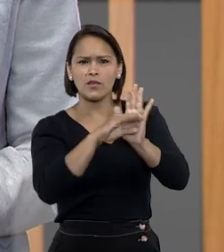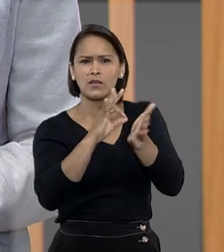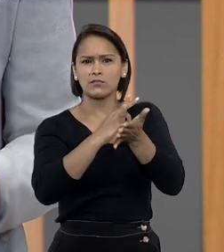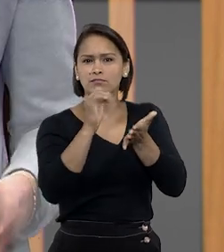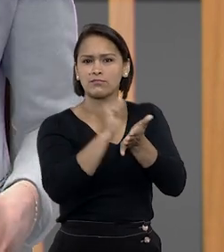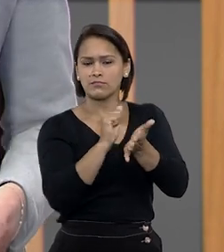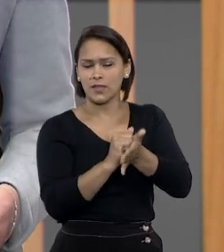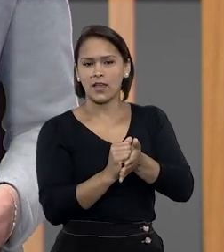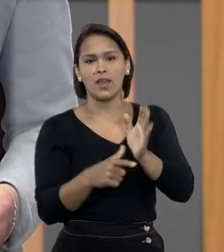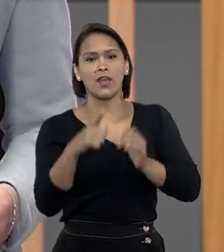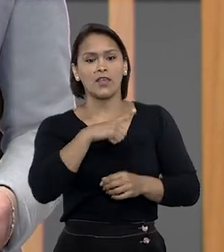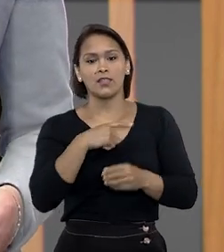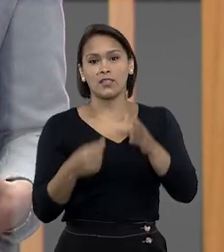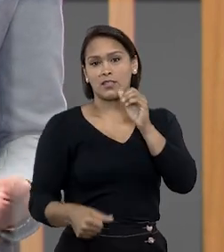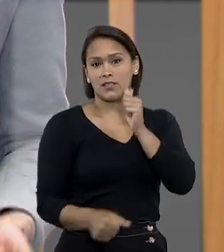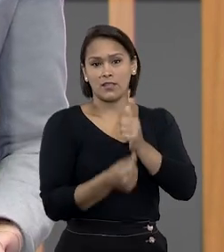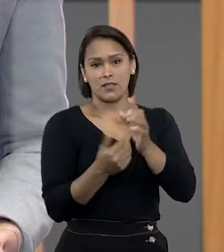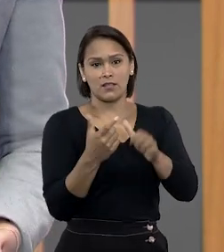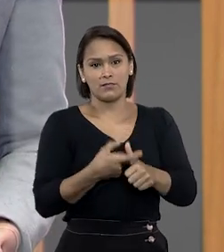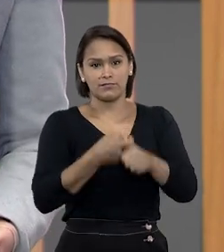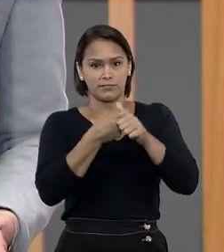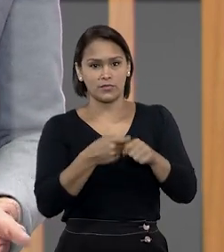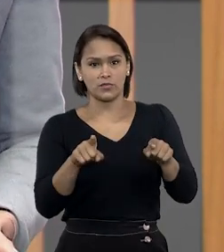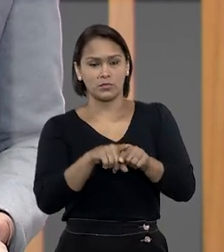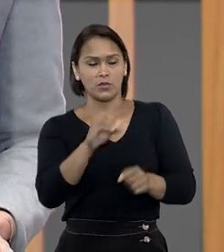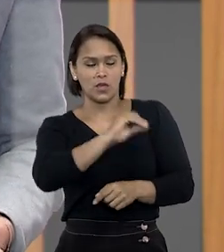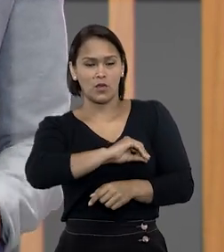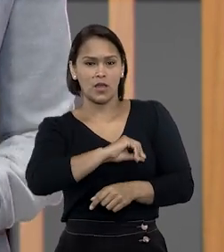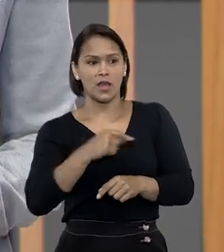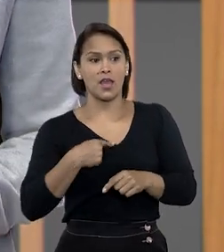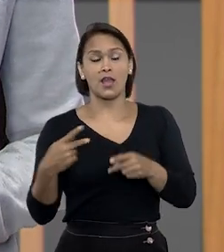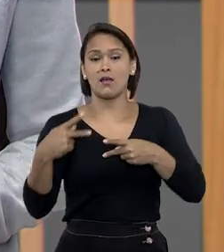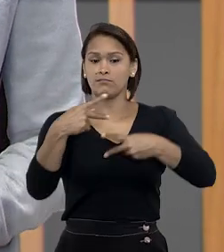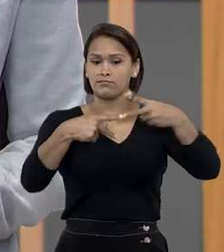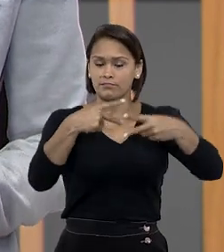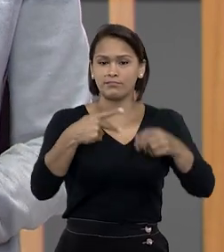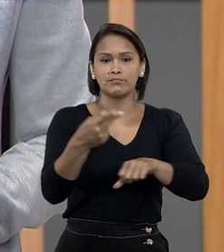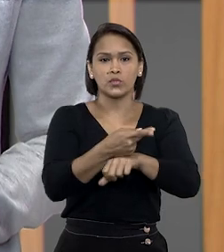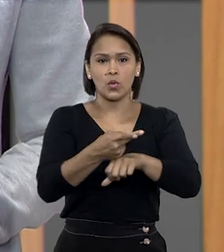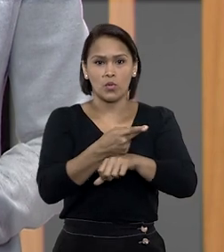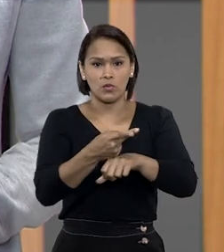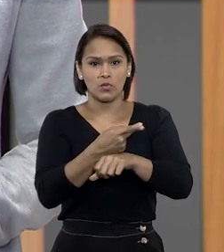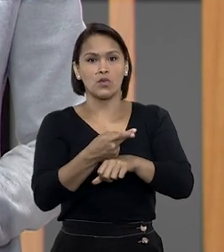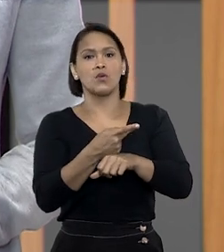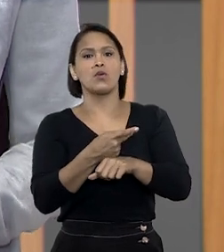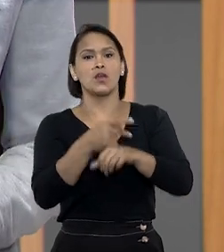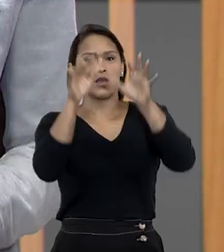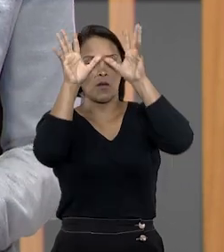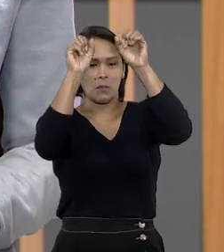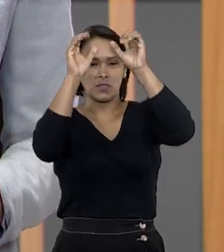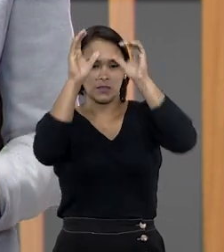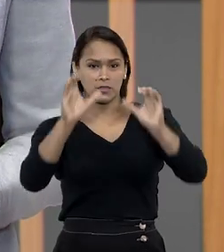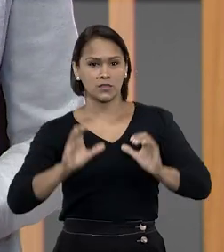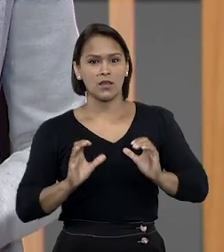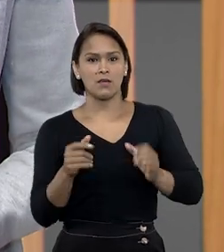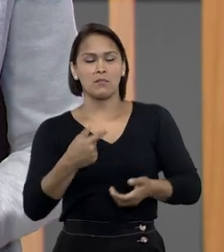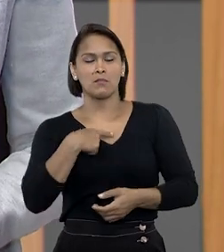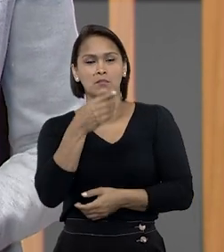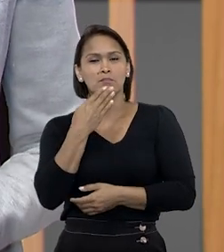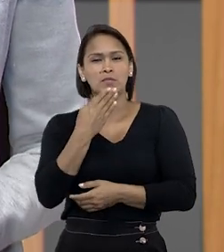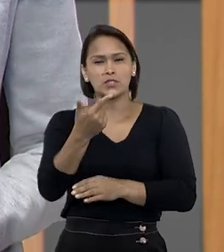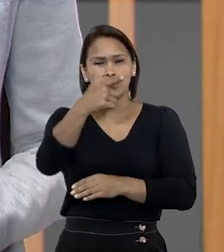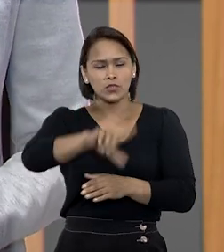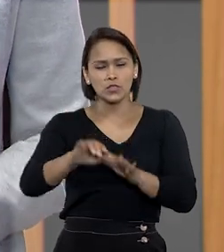cadastro e, por isso, teve o benefício suspenso. Ela procurou a DataPrev e o Ministério da Cidadania para pedir a retificação